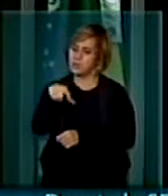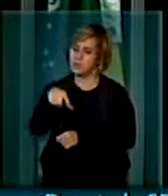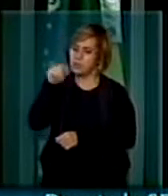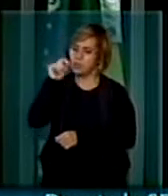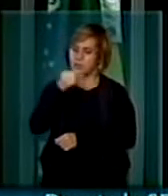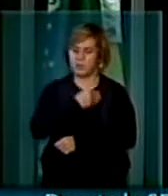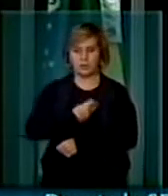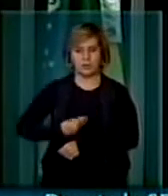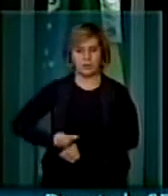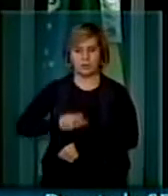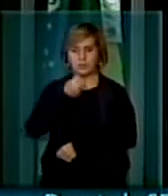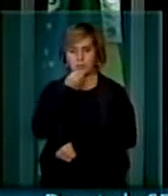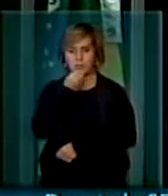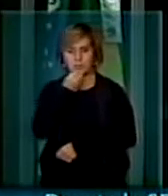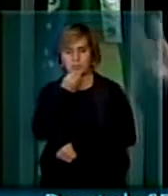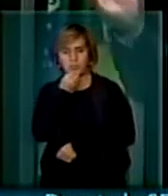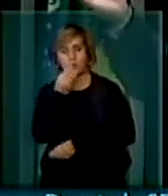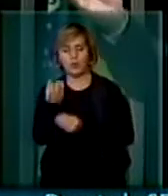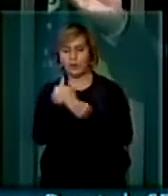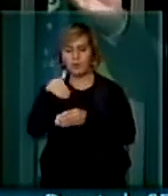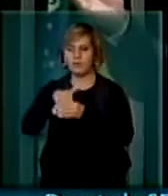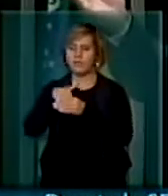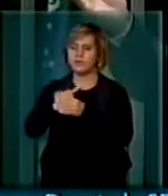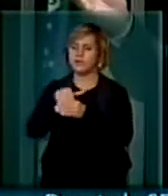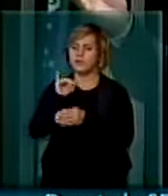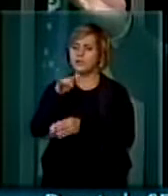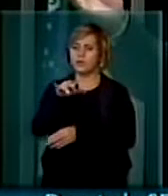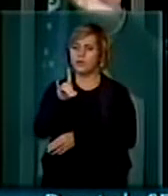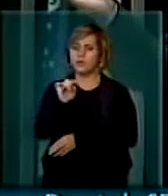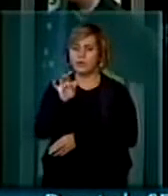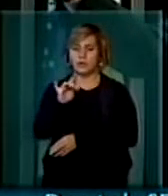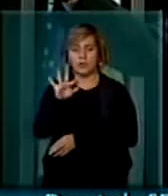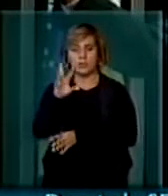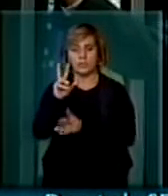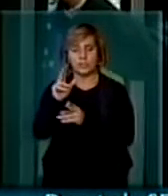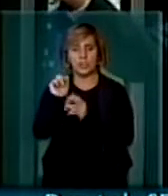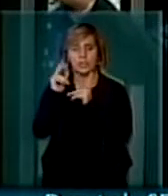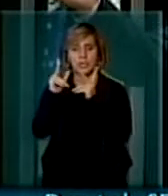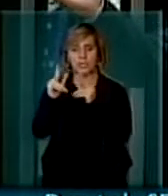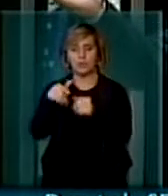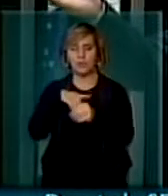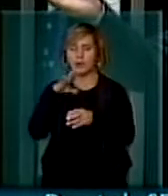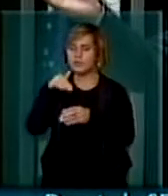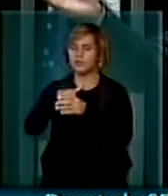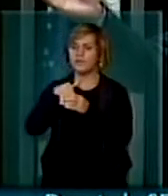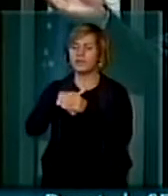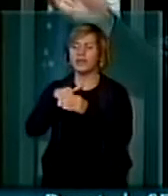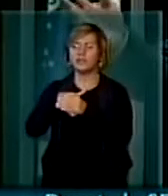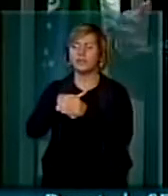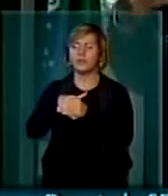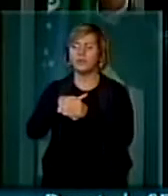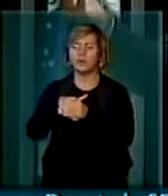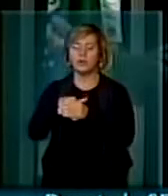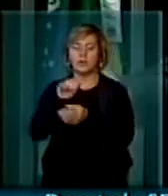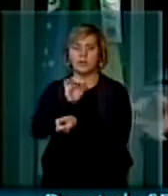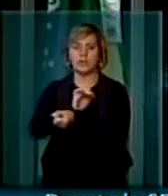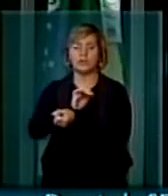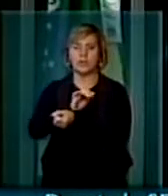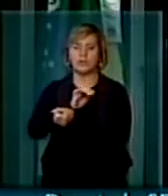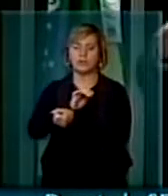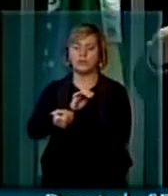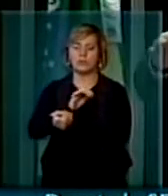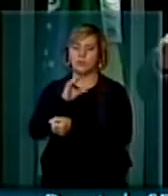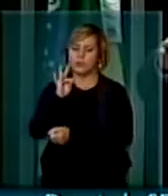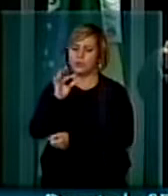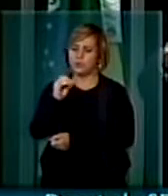governador indiretamente, como aconteceu em Tocantins. Tocantins acabou de fazer uma eleição indireta lá, o presidente da Assembleia foi eleito,